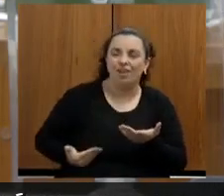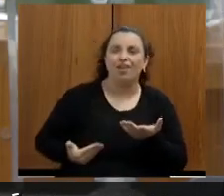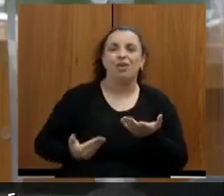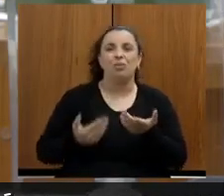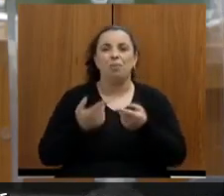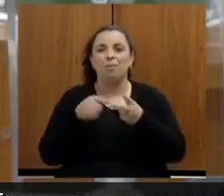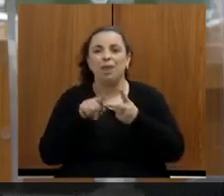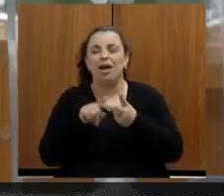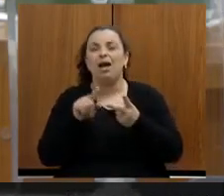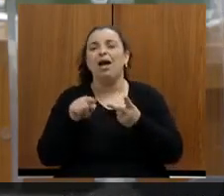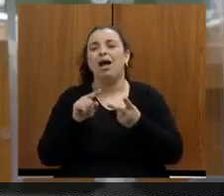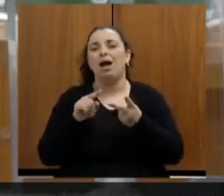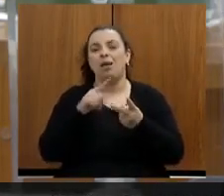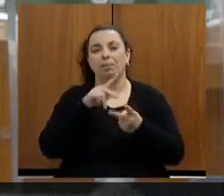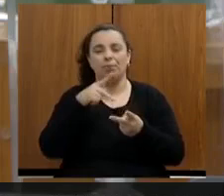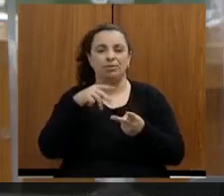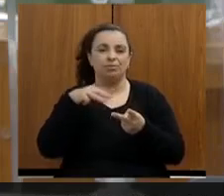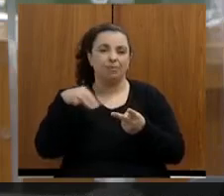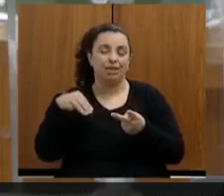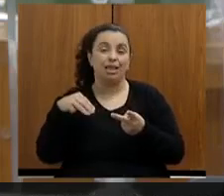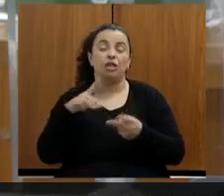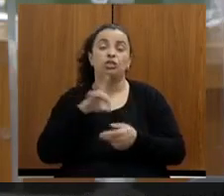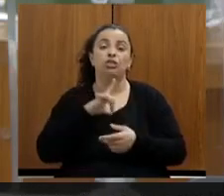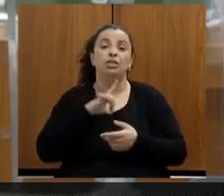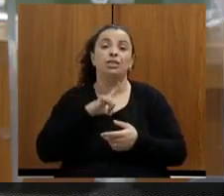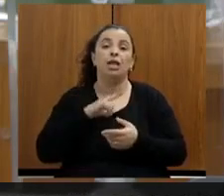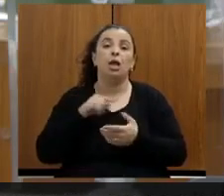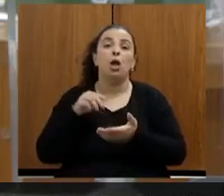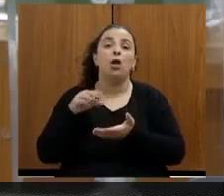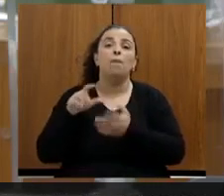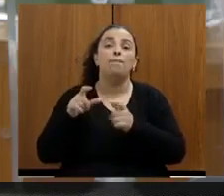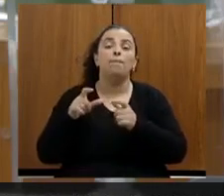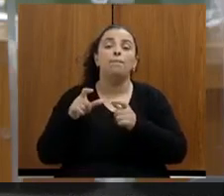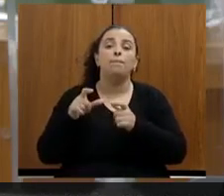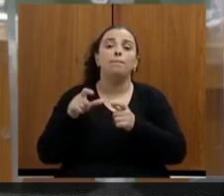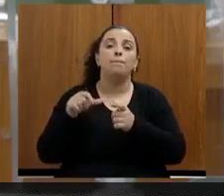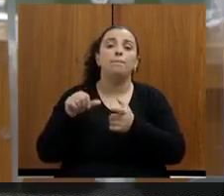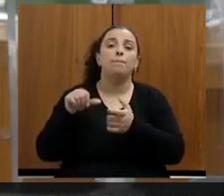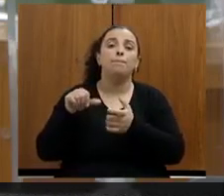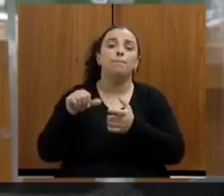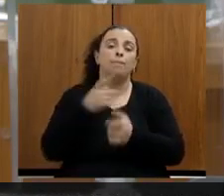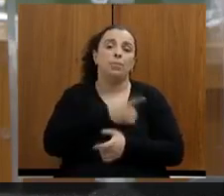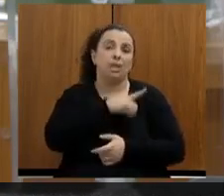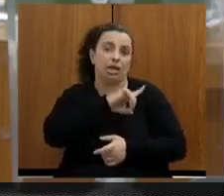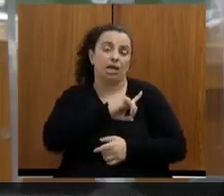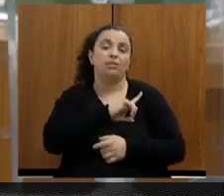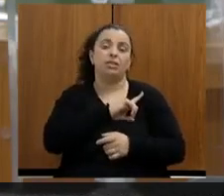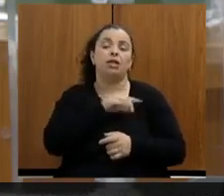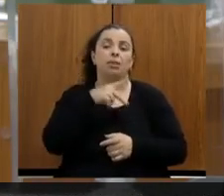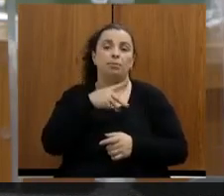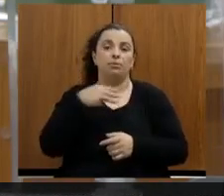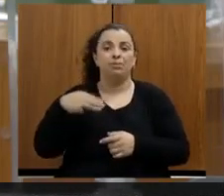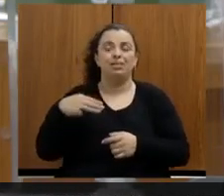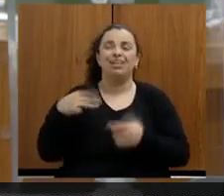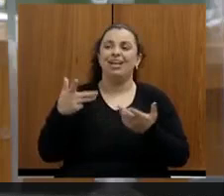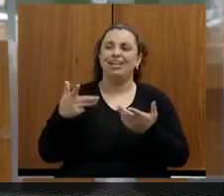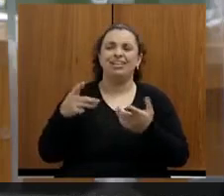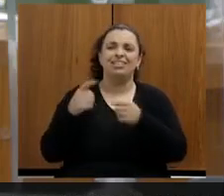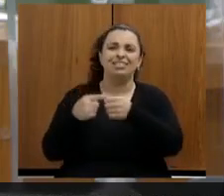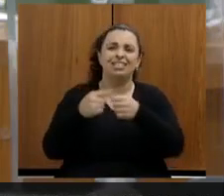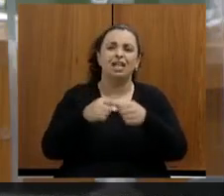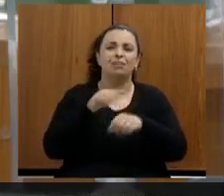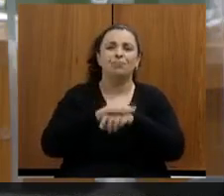termos também os postos da Polícia Militar nos nossos distritos mais populosos e trazendo assim maior